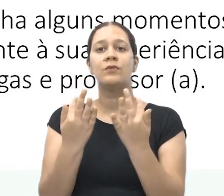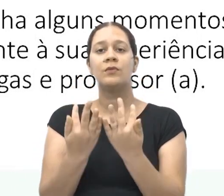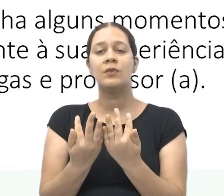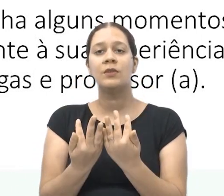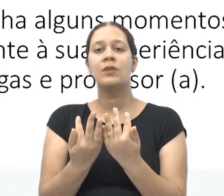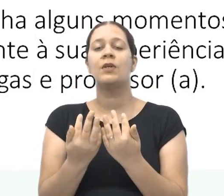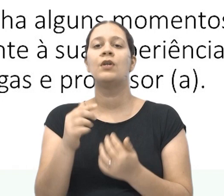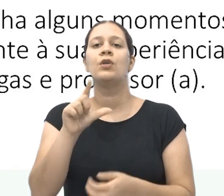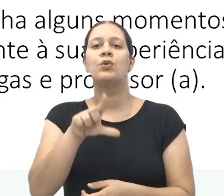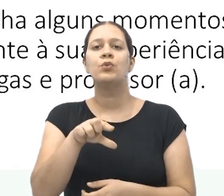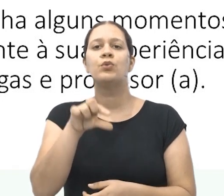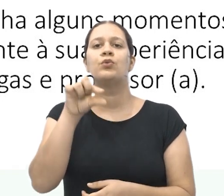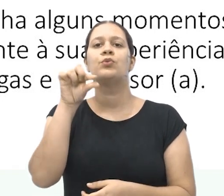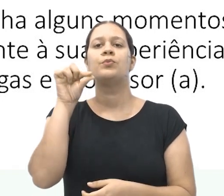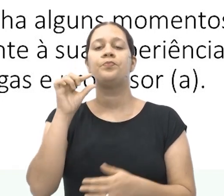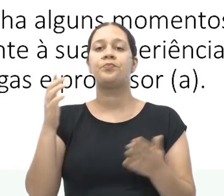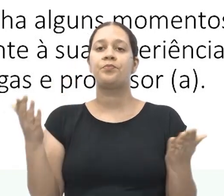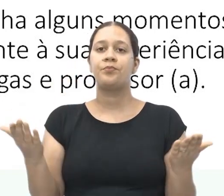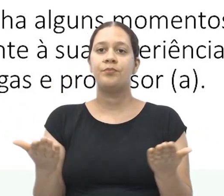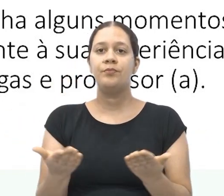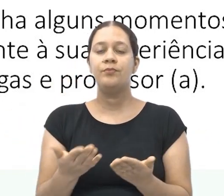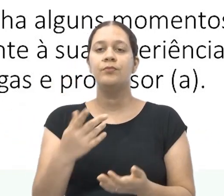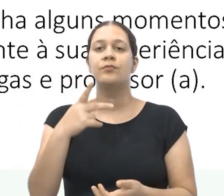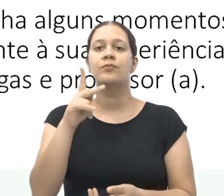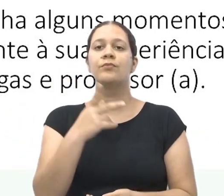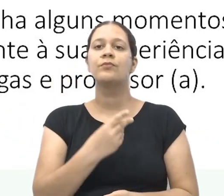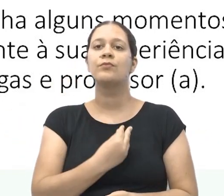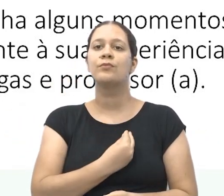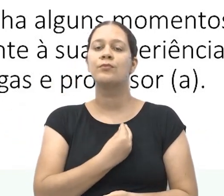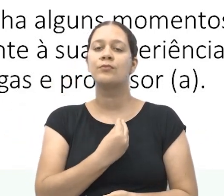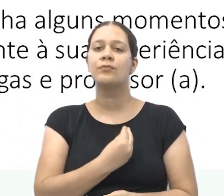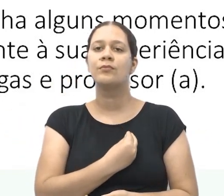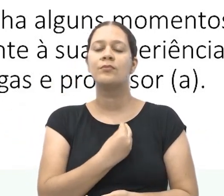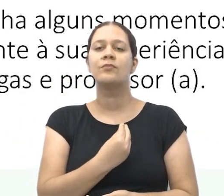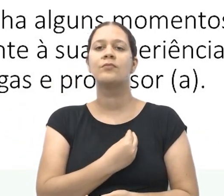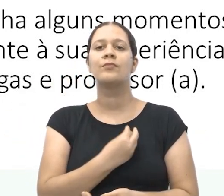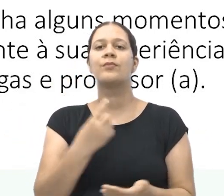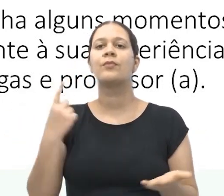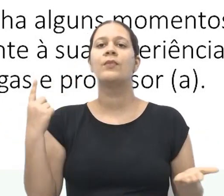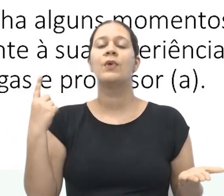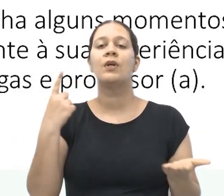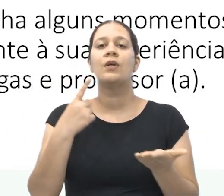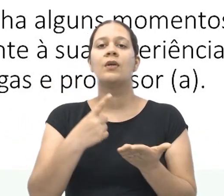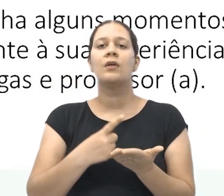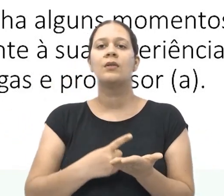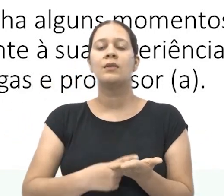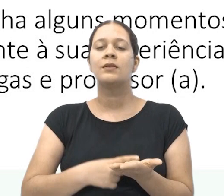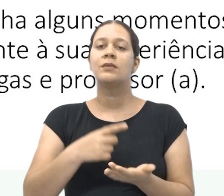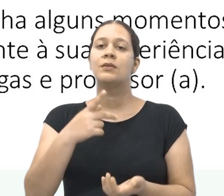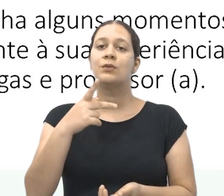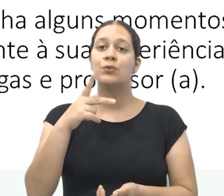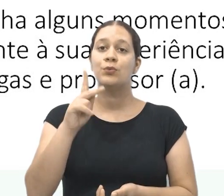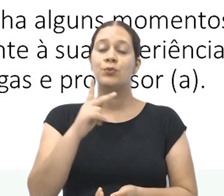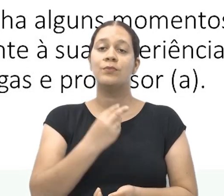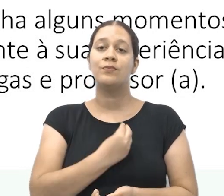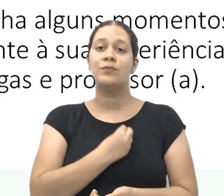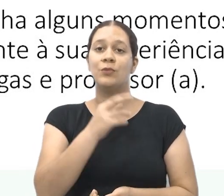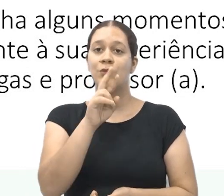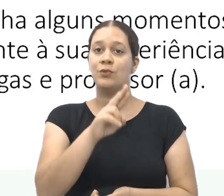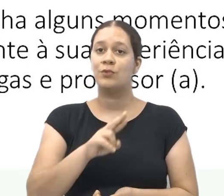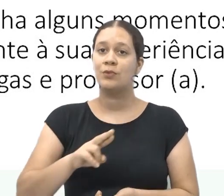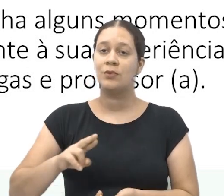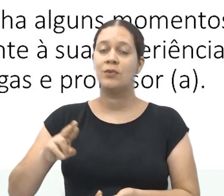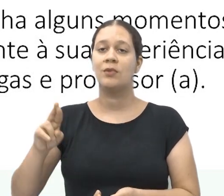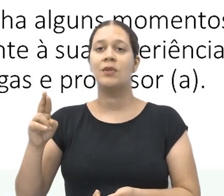alguns momentos de sua vida em que houve um fato marcante à sua experiência religiosa. Depois socialize